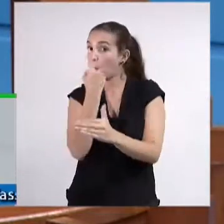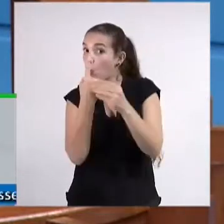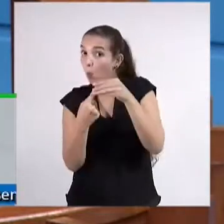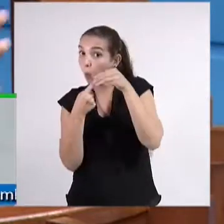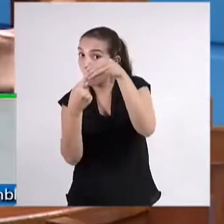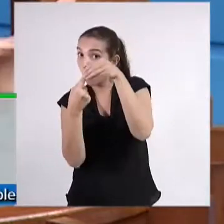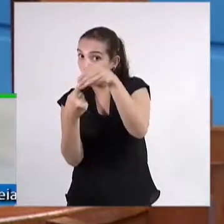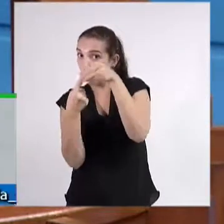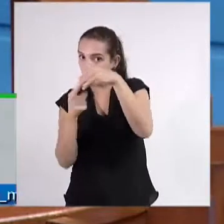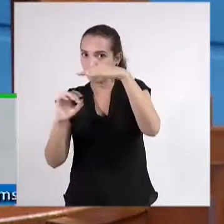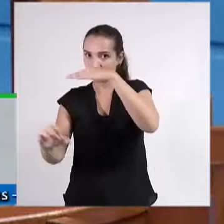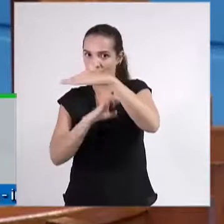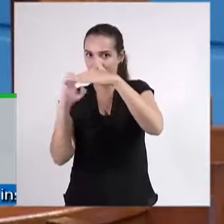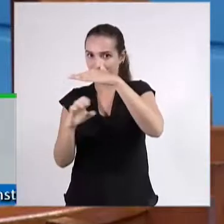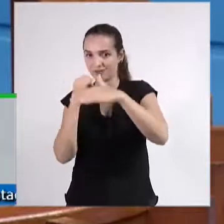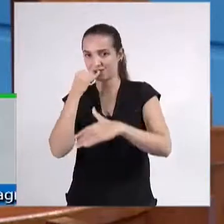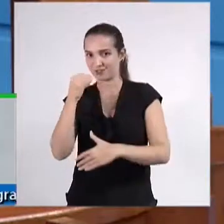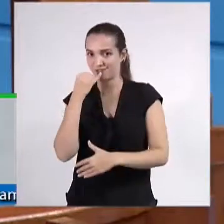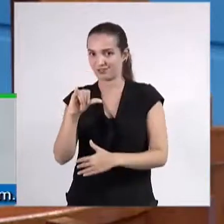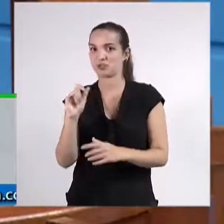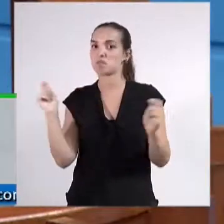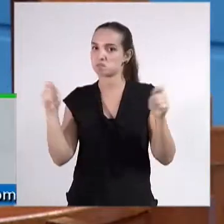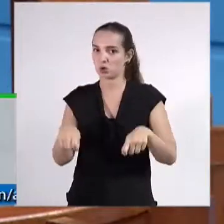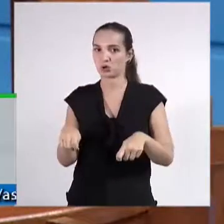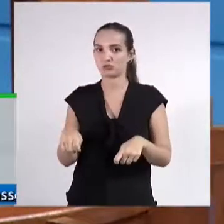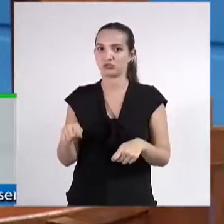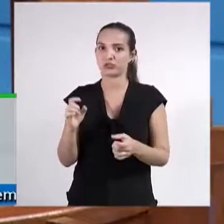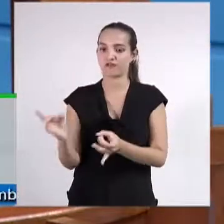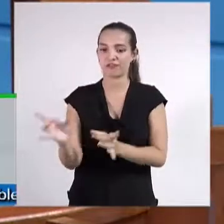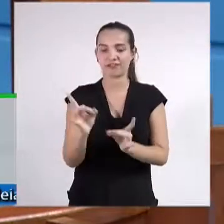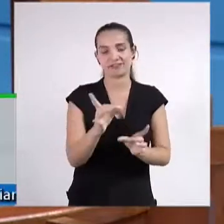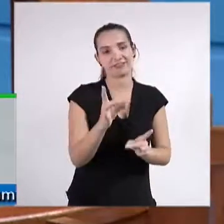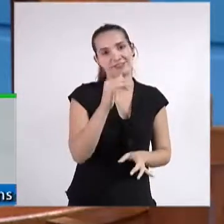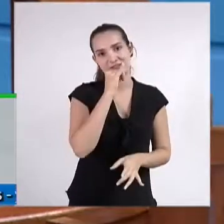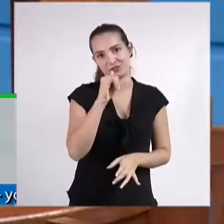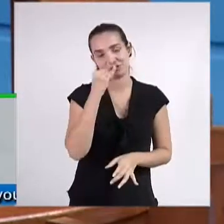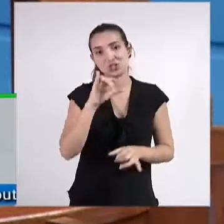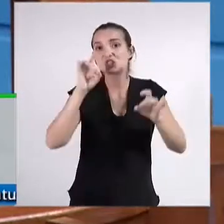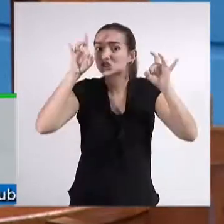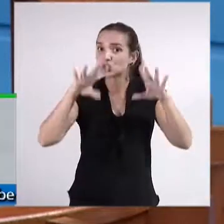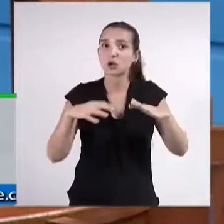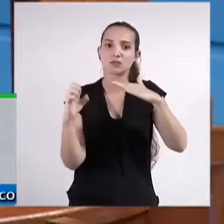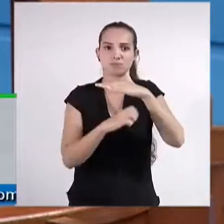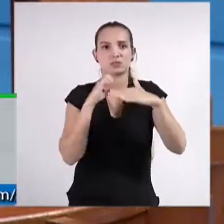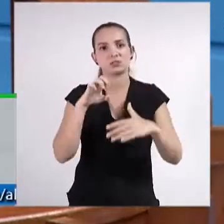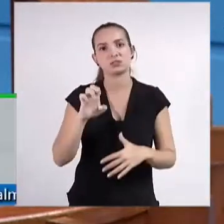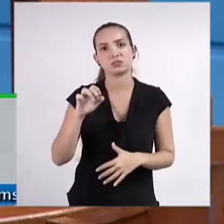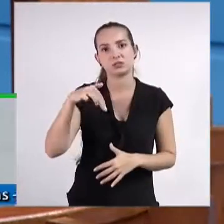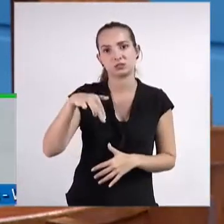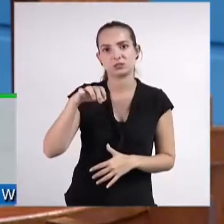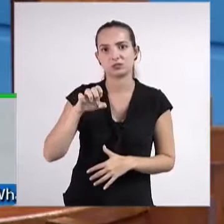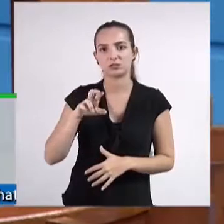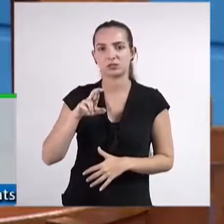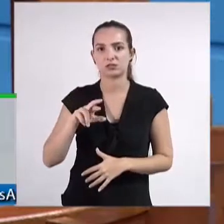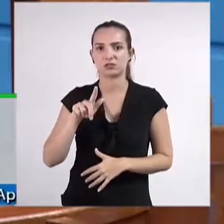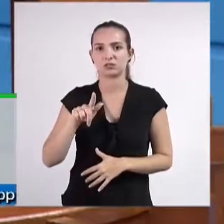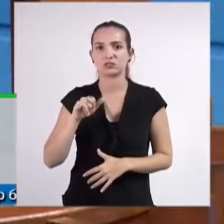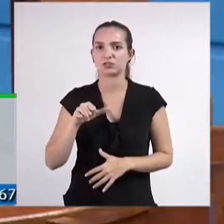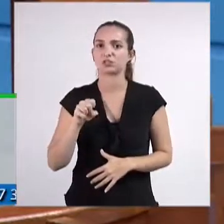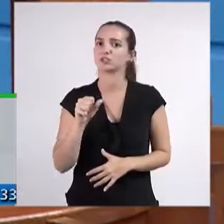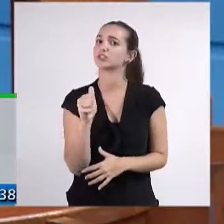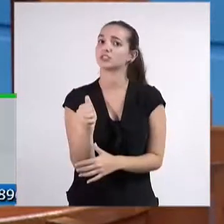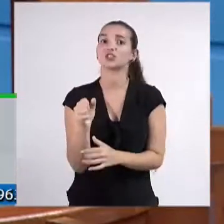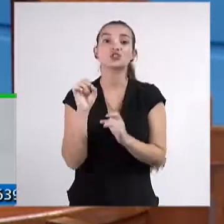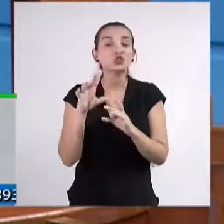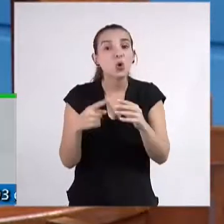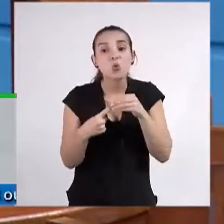de optar por uma outra concessionária, a não ser pela própria Energisa. Imagina um negócio como esse, que só tem você,